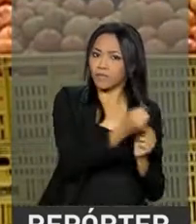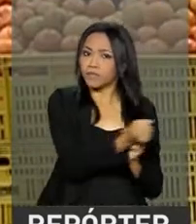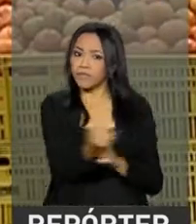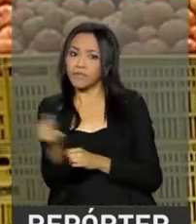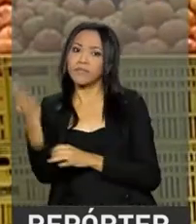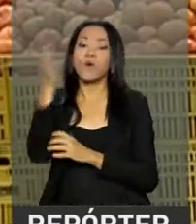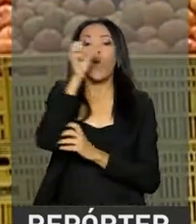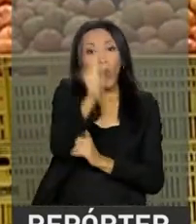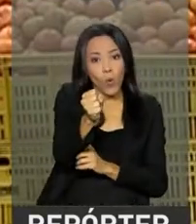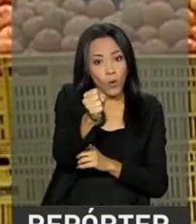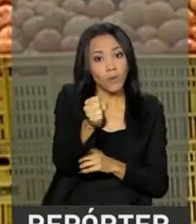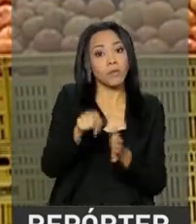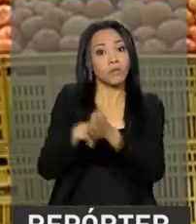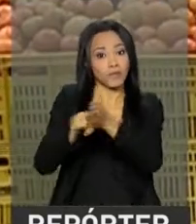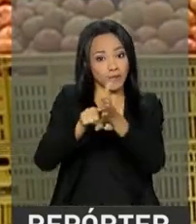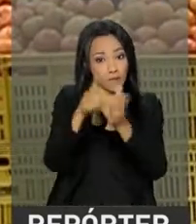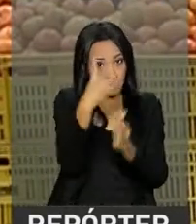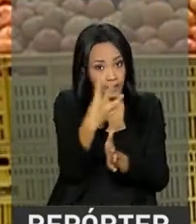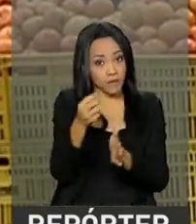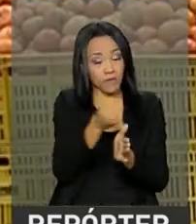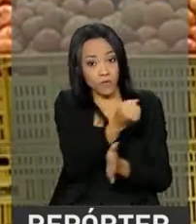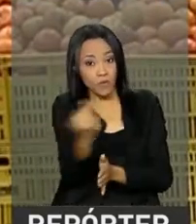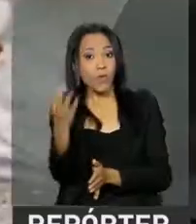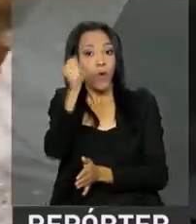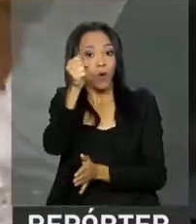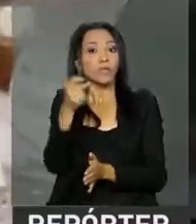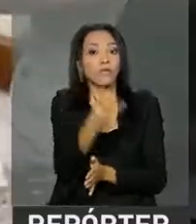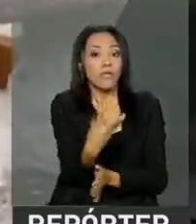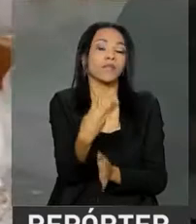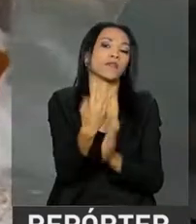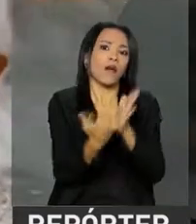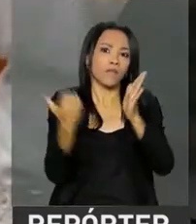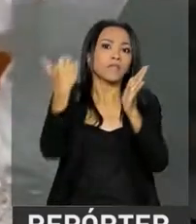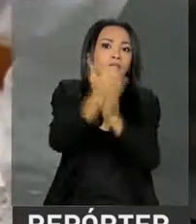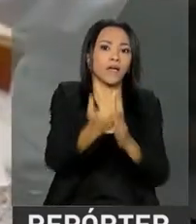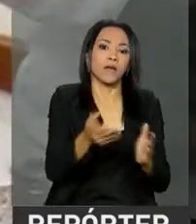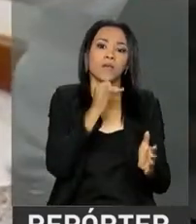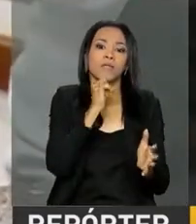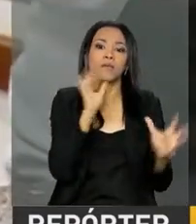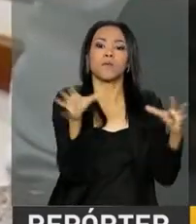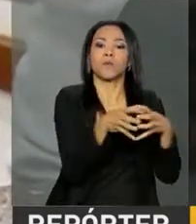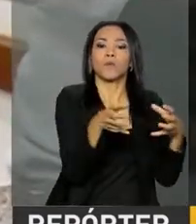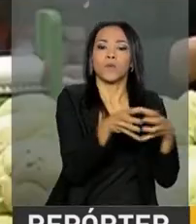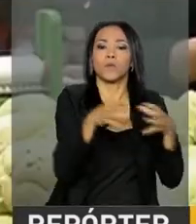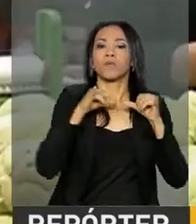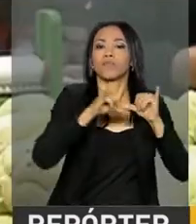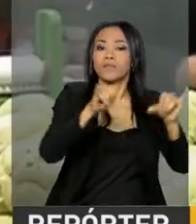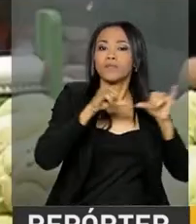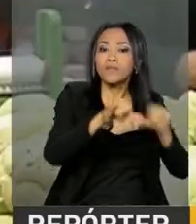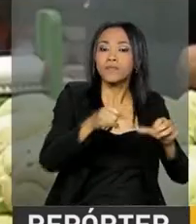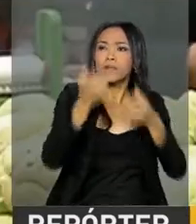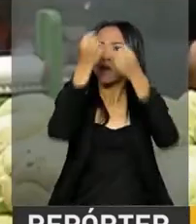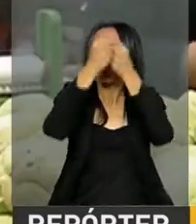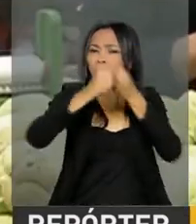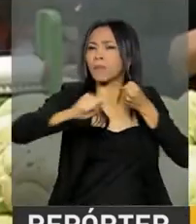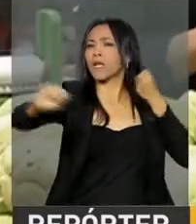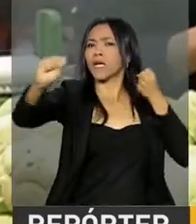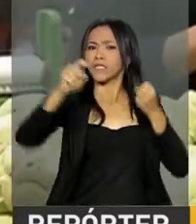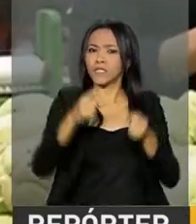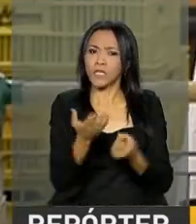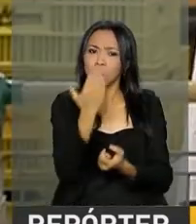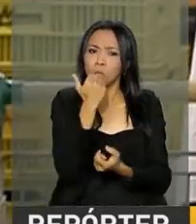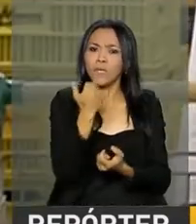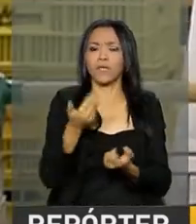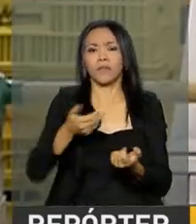pelo ibge avançaram entre março e abril a maior alta foi do grupo hipermercados supermercados alimentos e bebidas